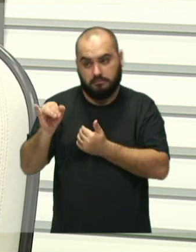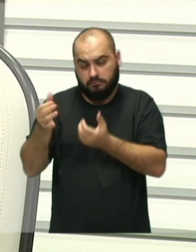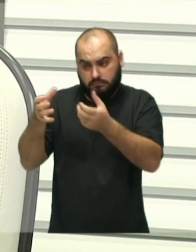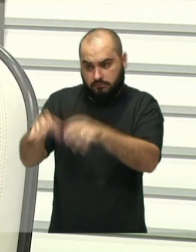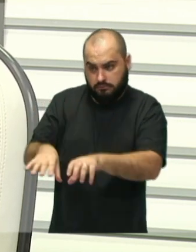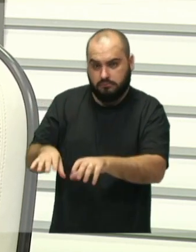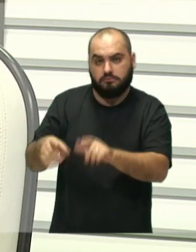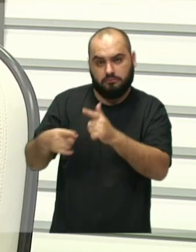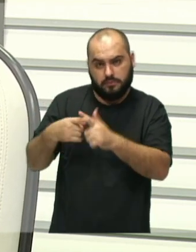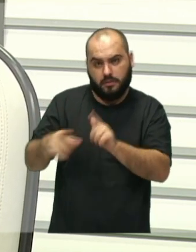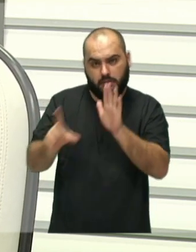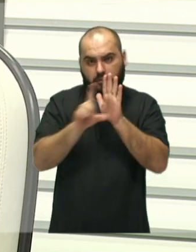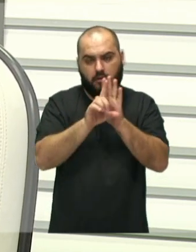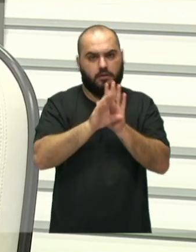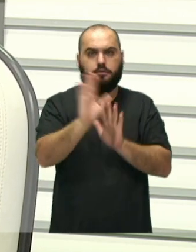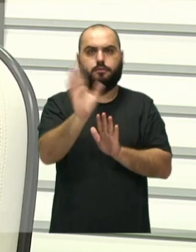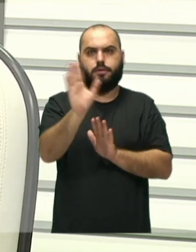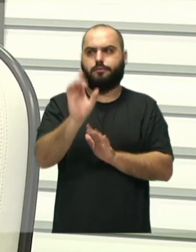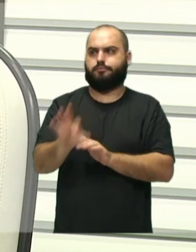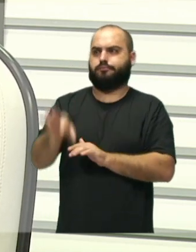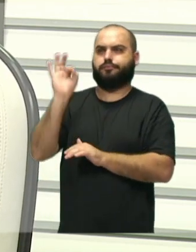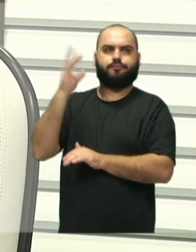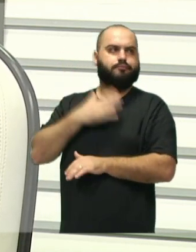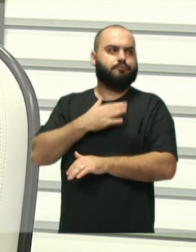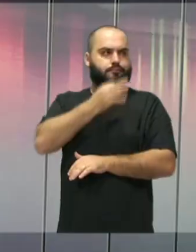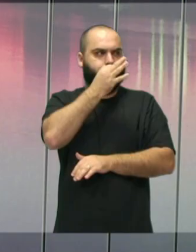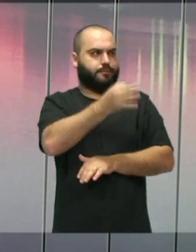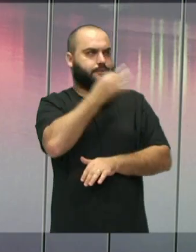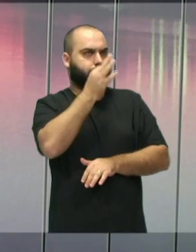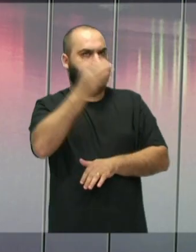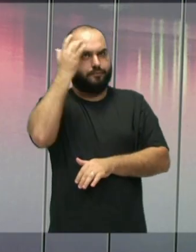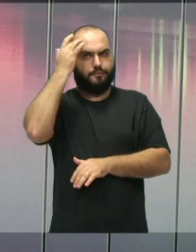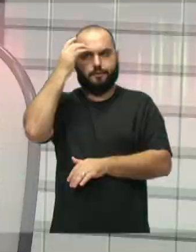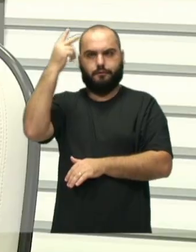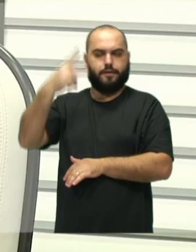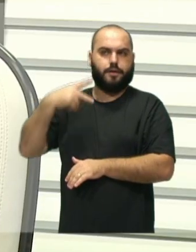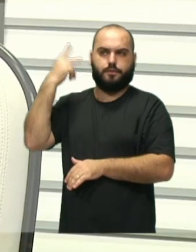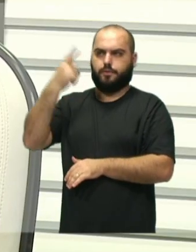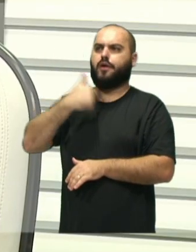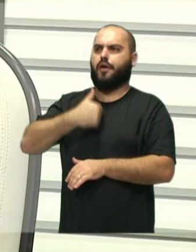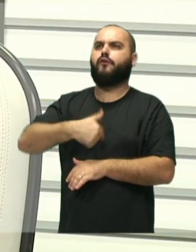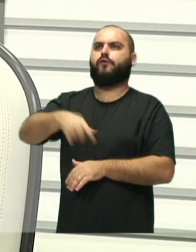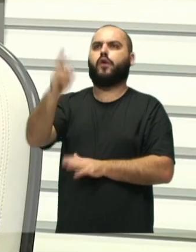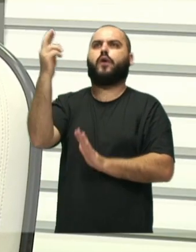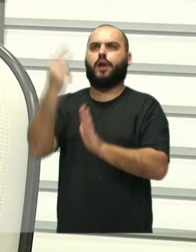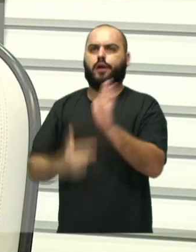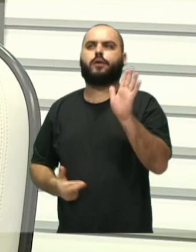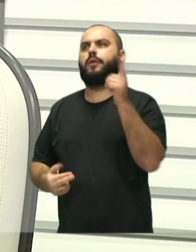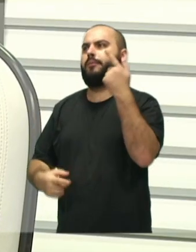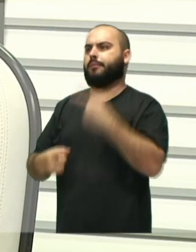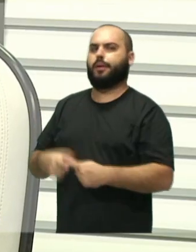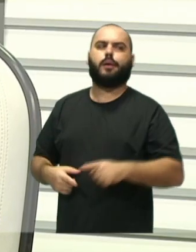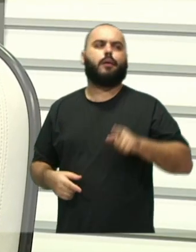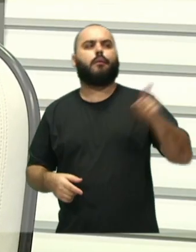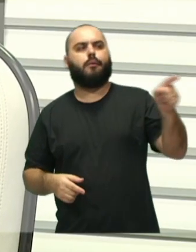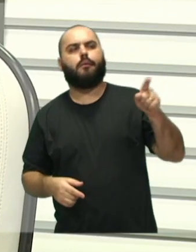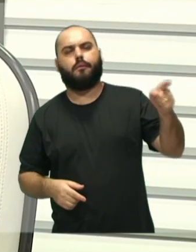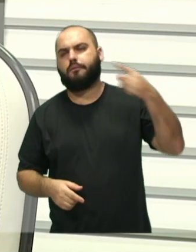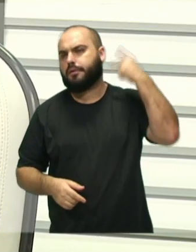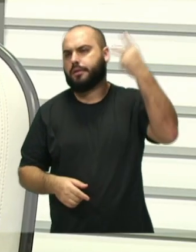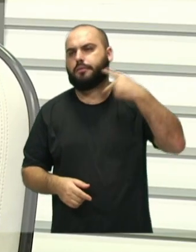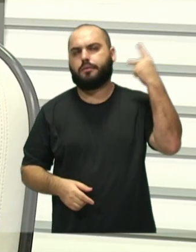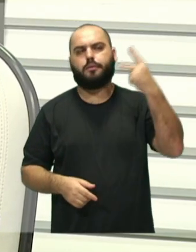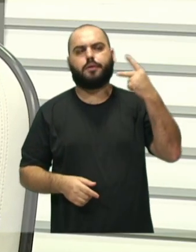contrário baseado em outras vez não era nada subjetivo não é da cabeça do vereador a vou dar o parecer porque esse Vereador é